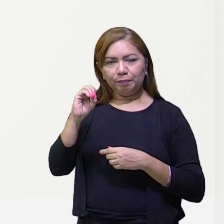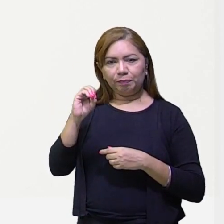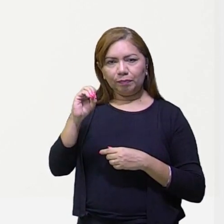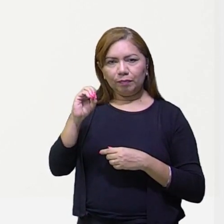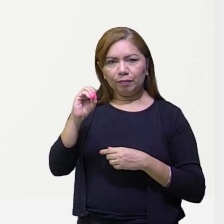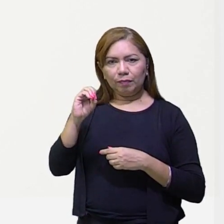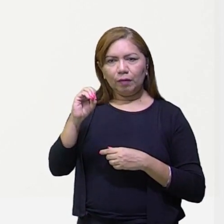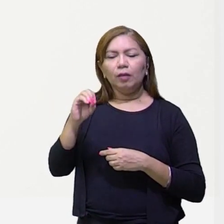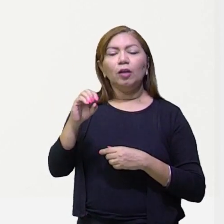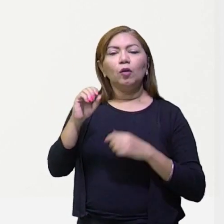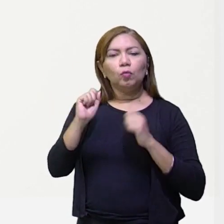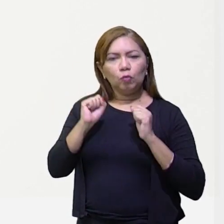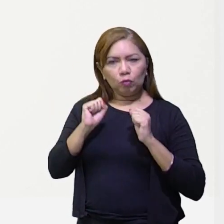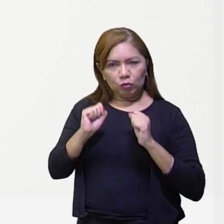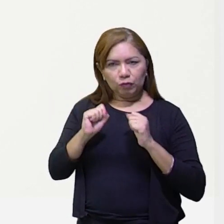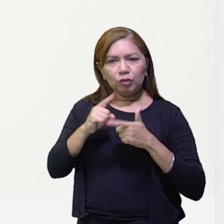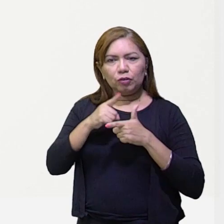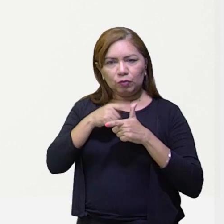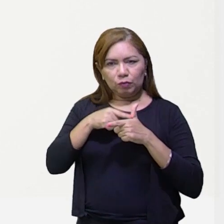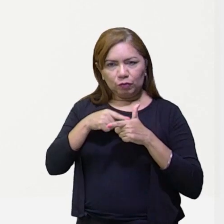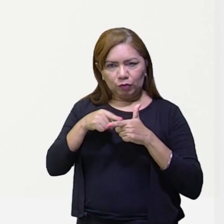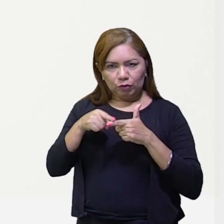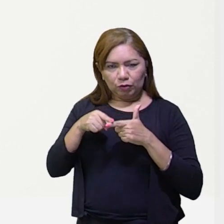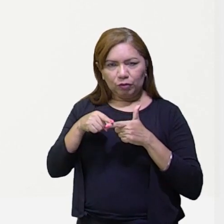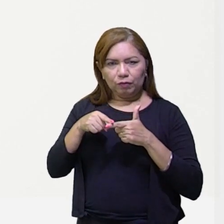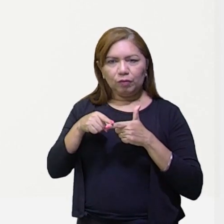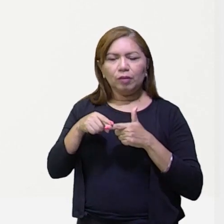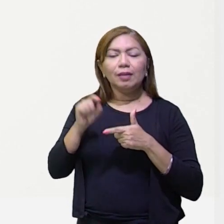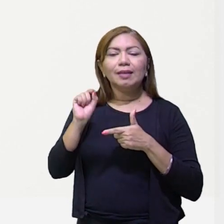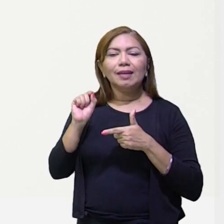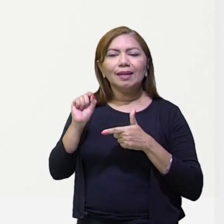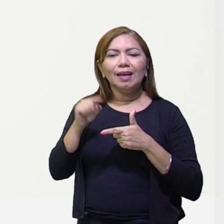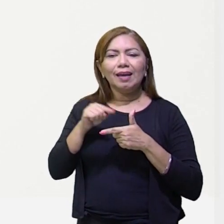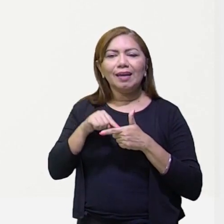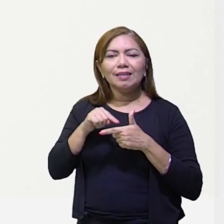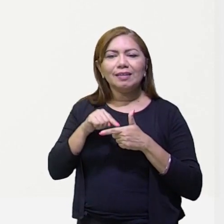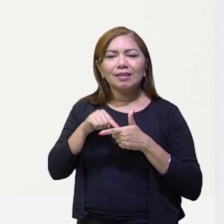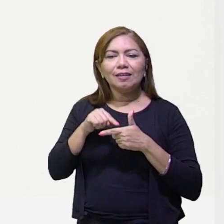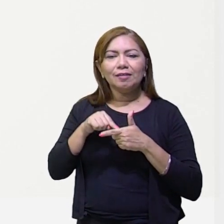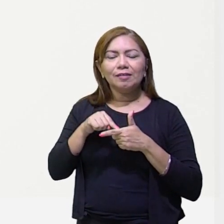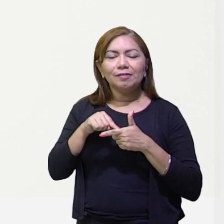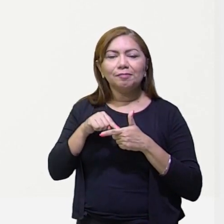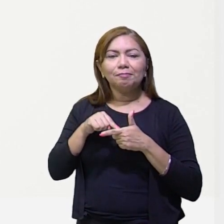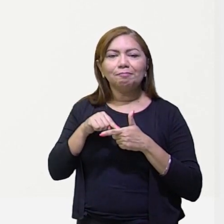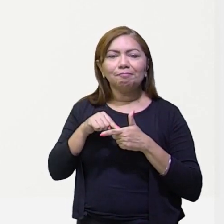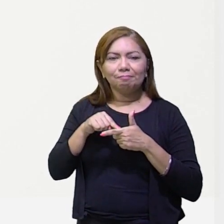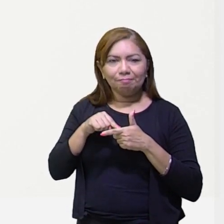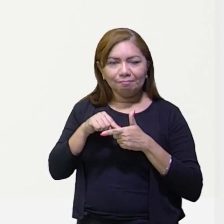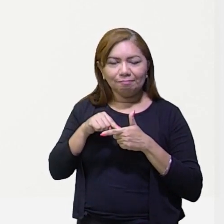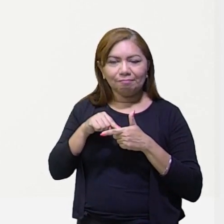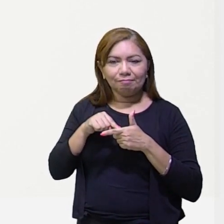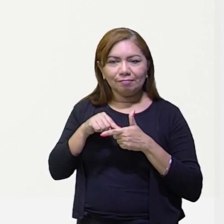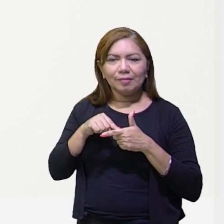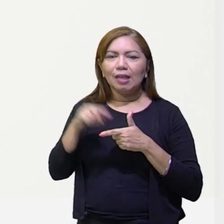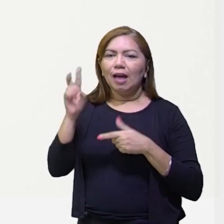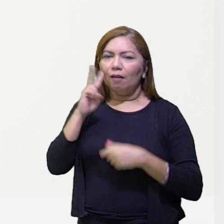180 é o nosso dividendo. E quem é o nosso divisor, professor? Vamos procurar aí no problema.